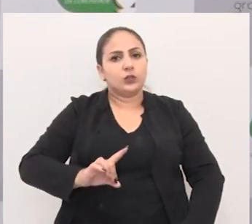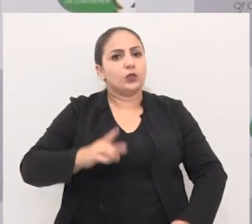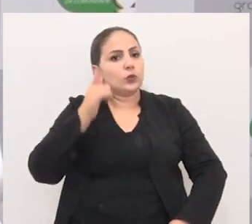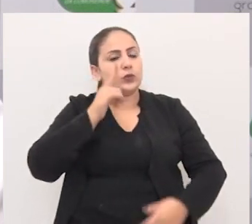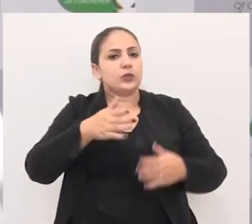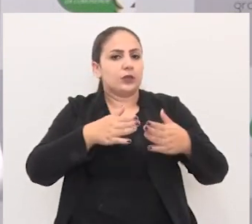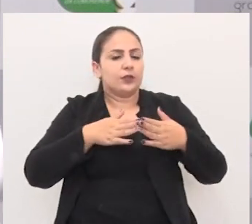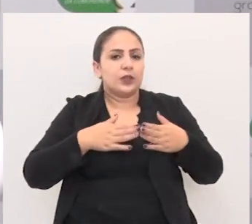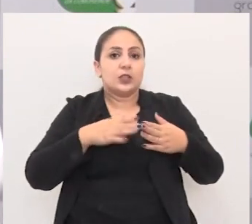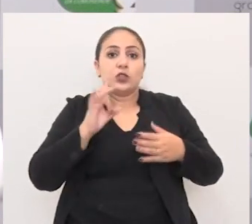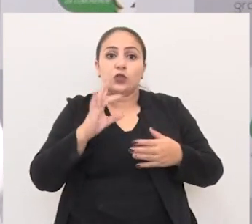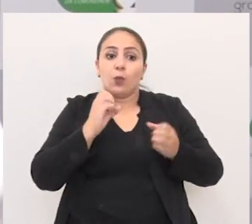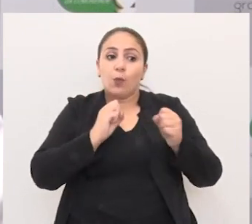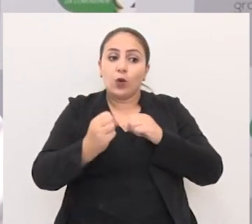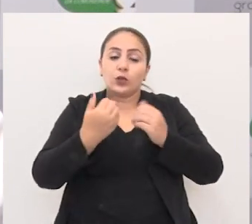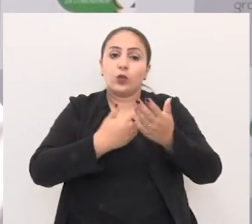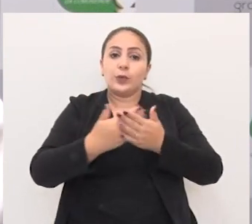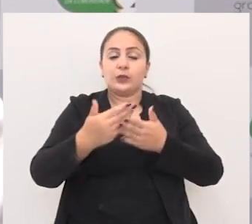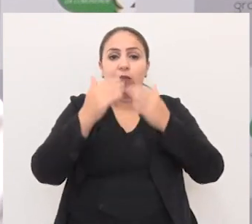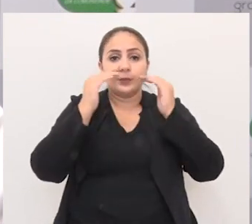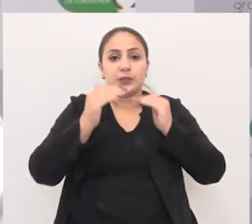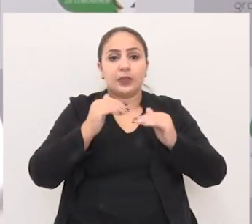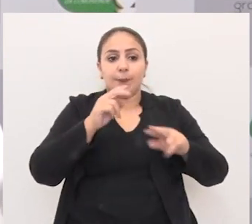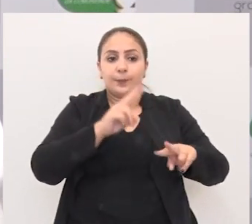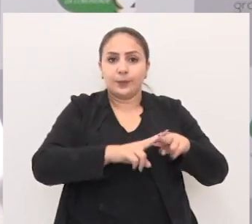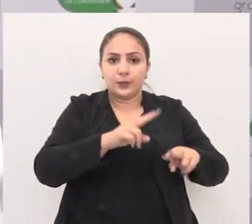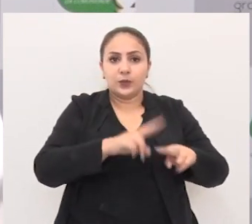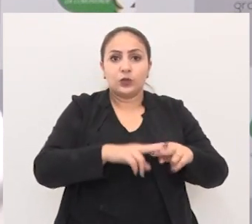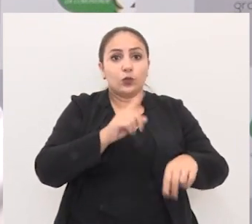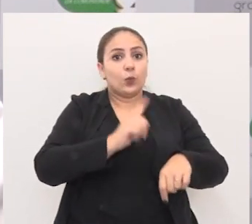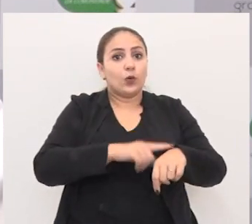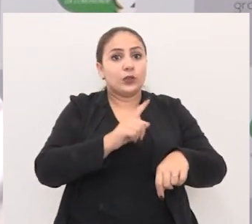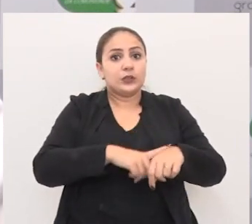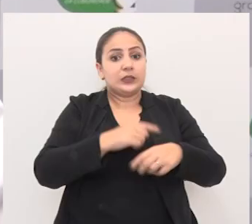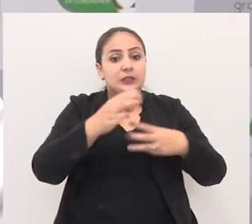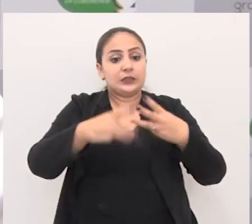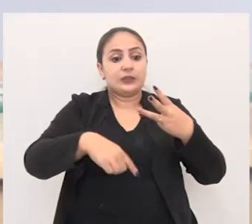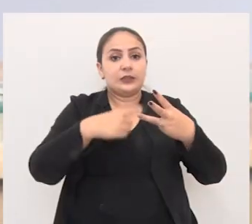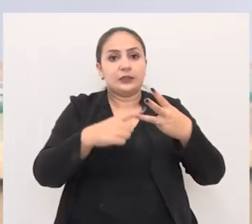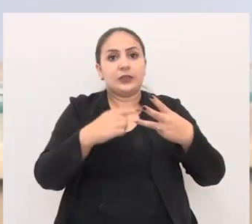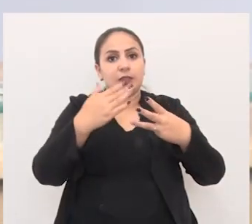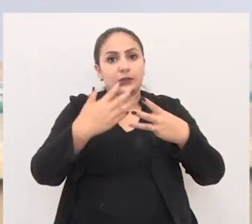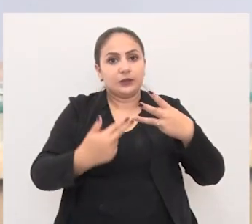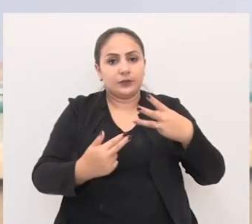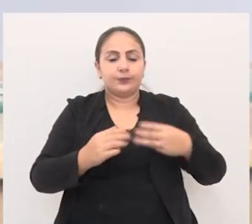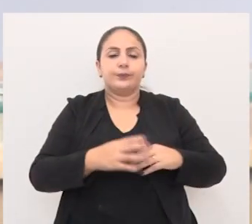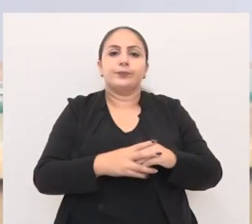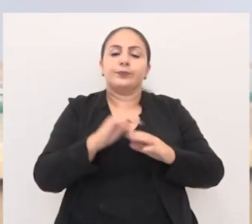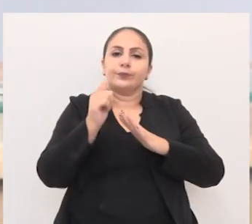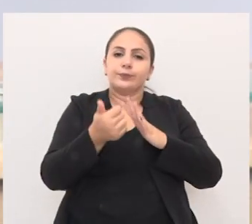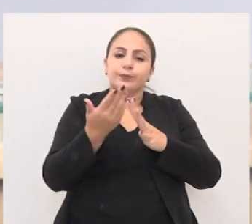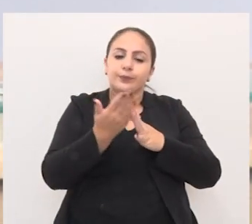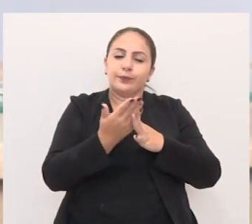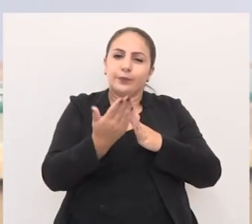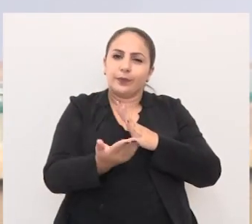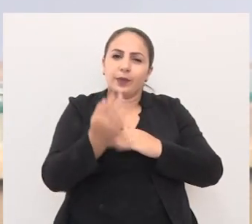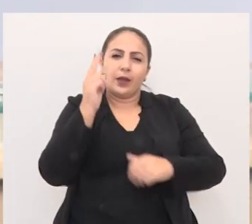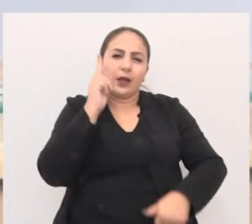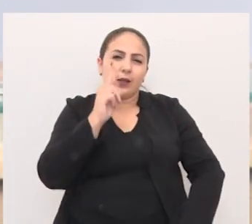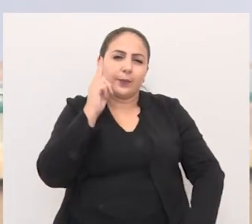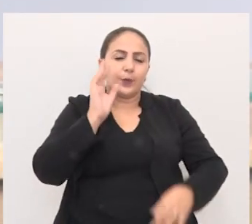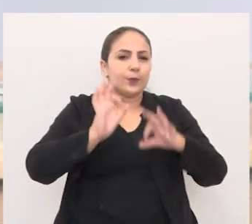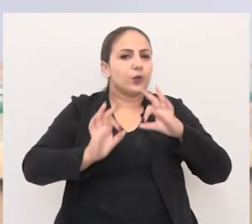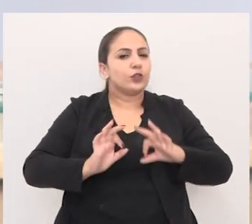presunção de inocência e só podem começar a cumprir a pena após a condenação em terceira instância. E depois do intervalo, você vai lembrar